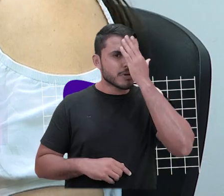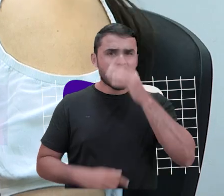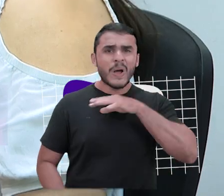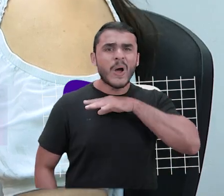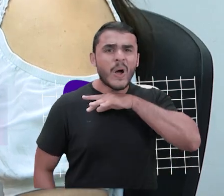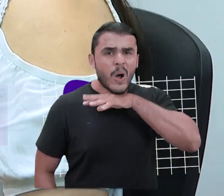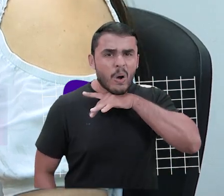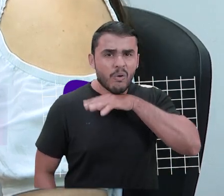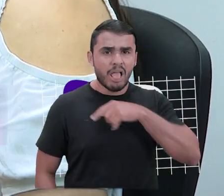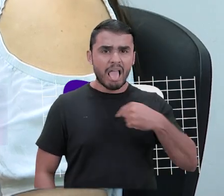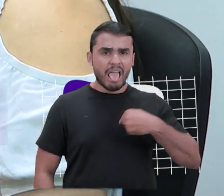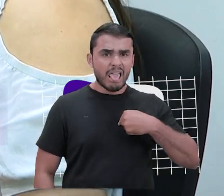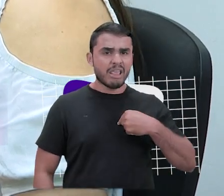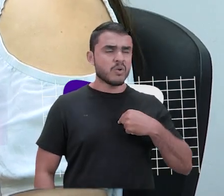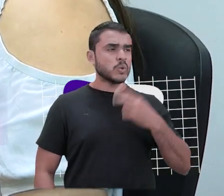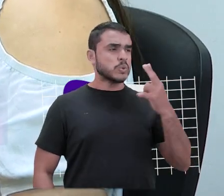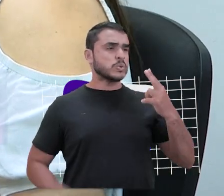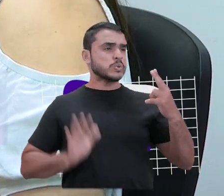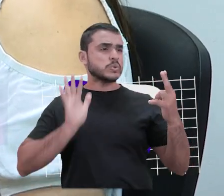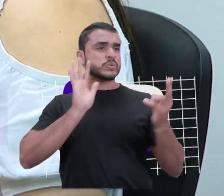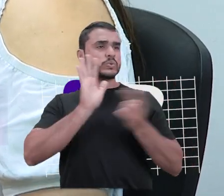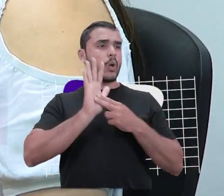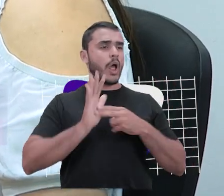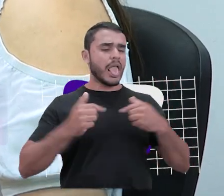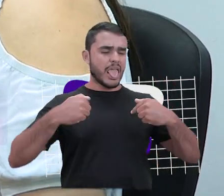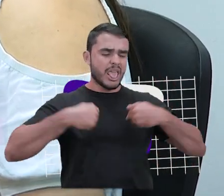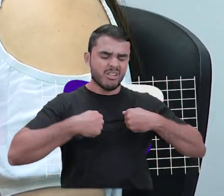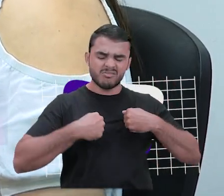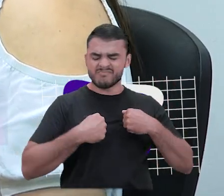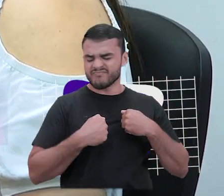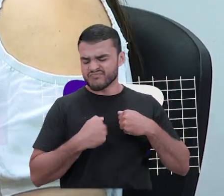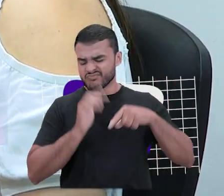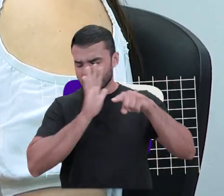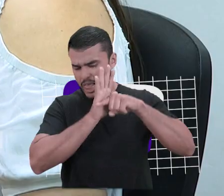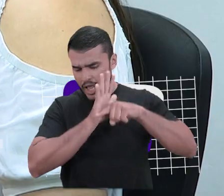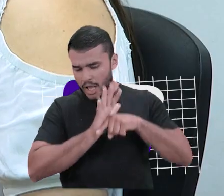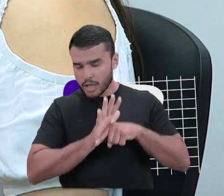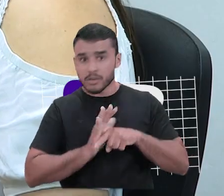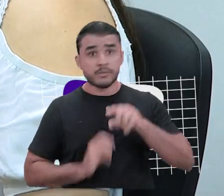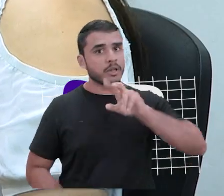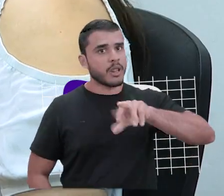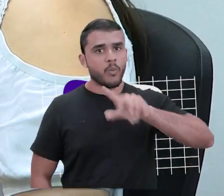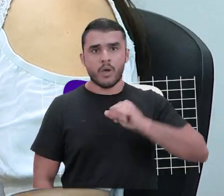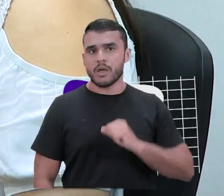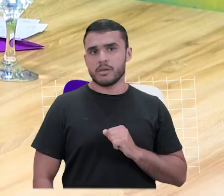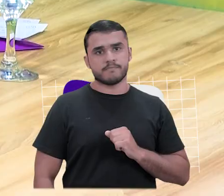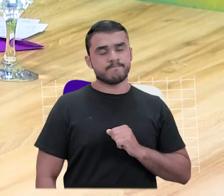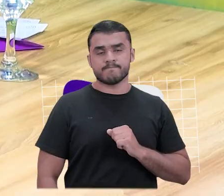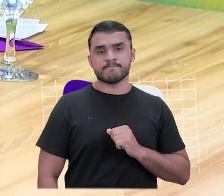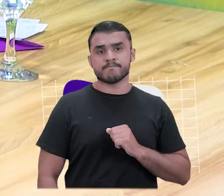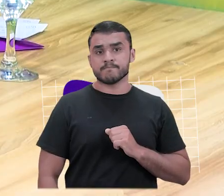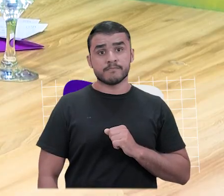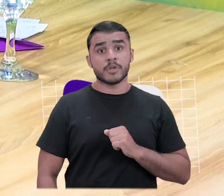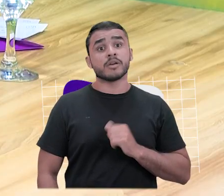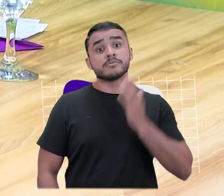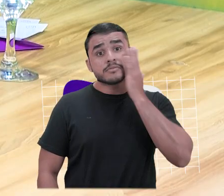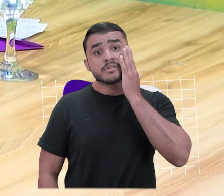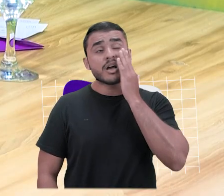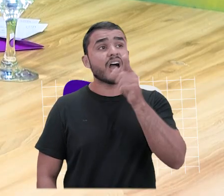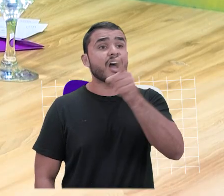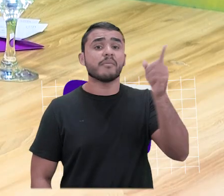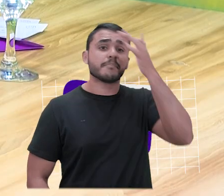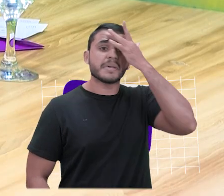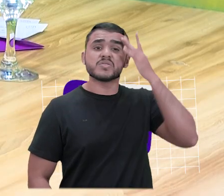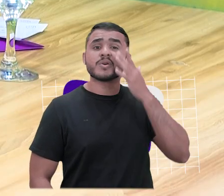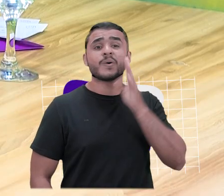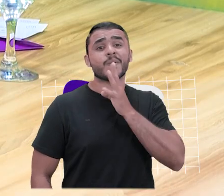que você vai tomar como uma coisa ruim. Nada. E isso é muito difícil da pessoa que não vive com isso próximo, como uma mãe, tudo, entender. Se